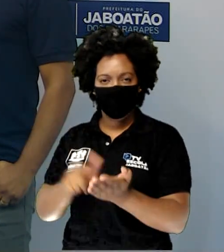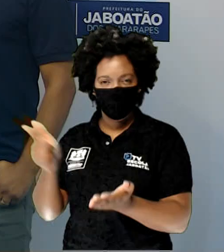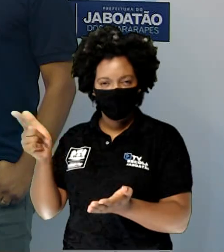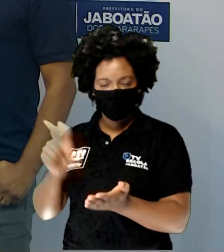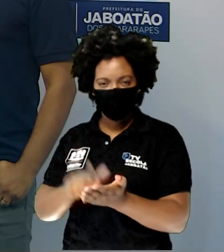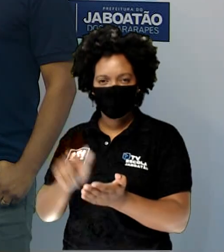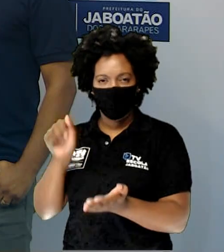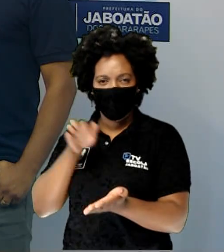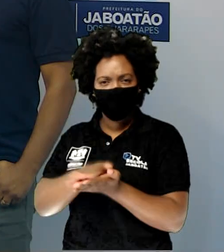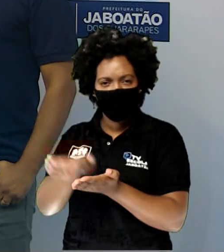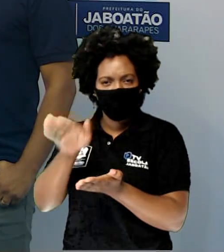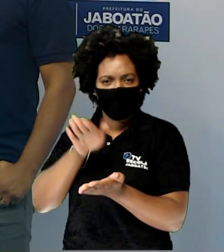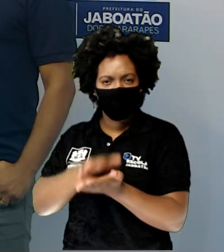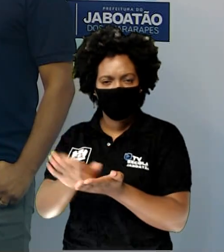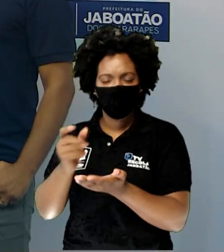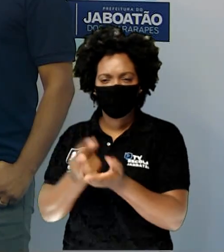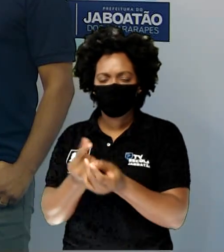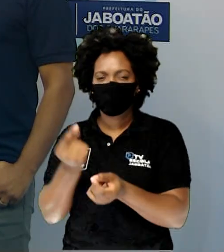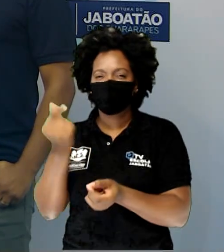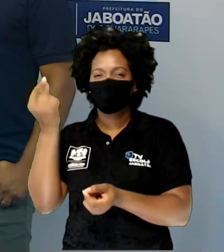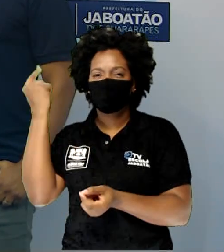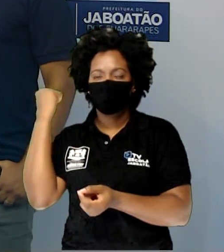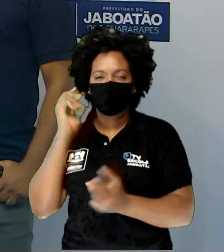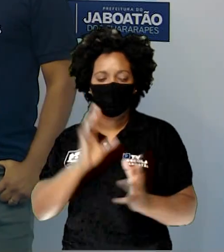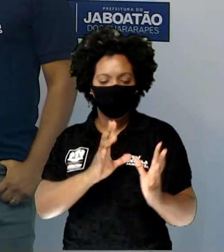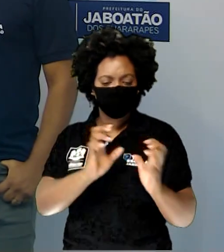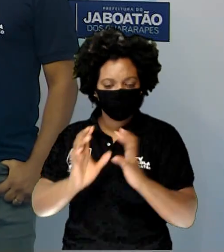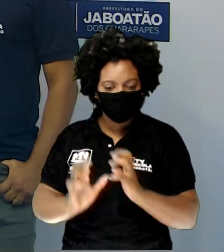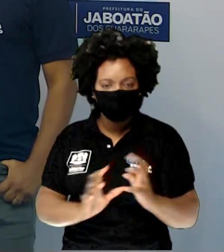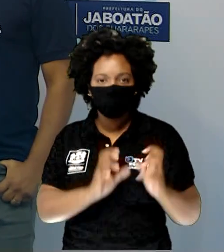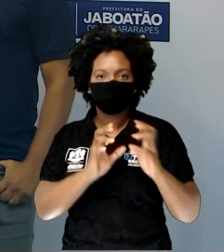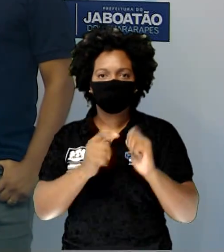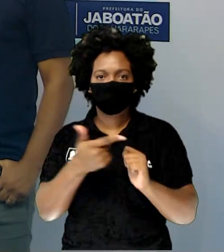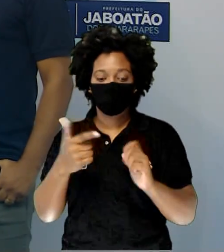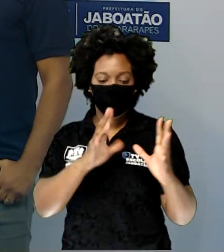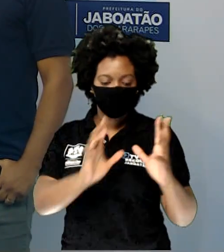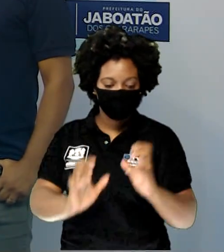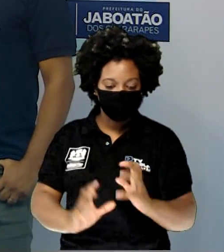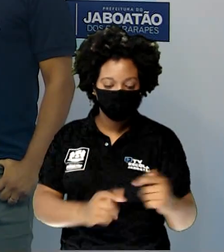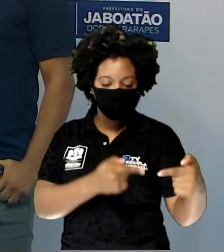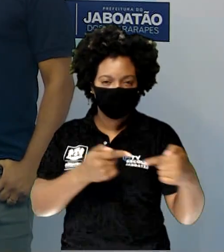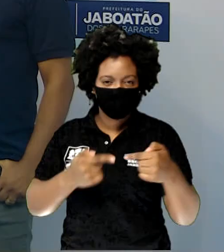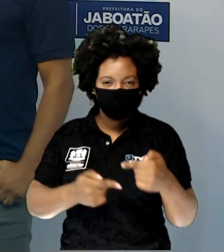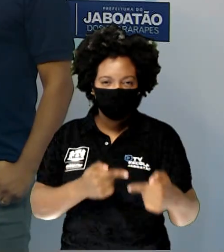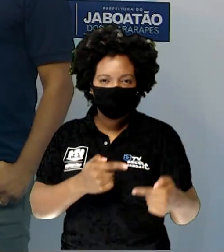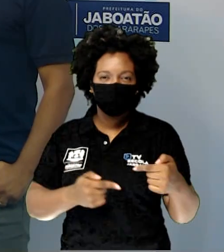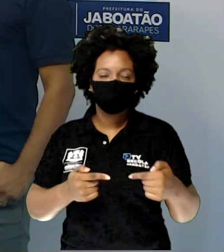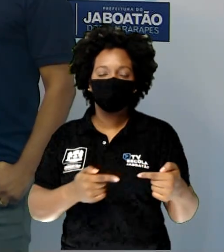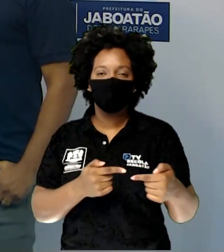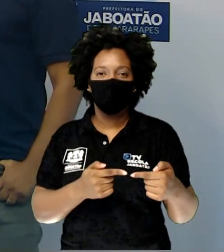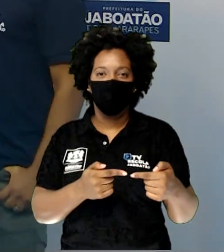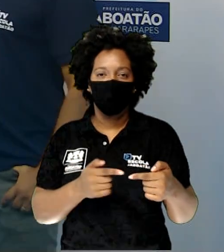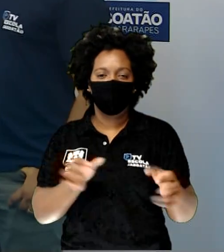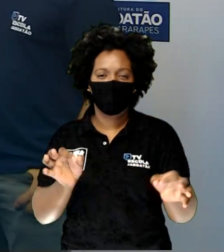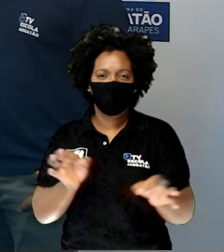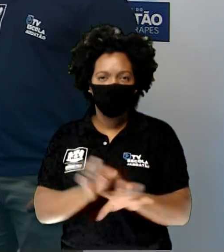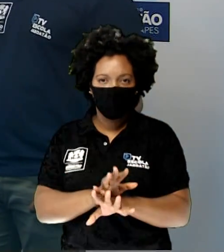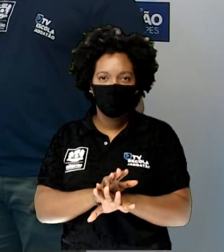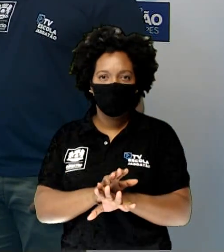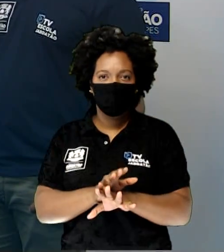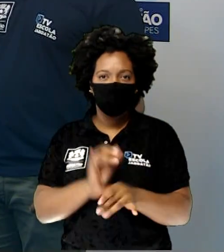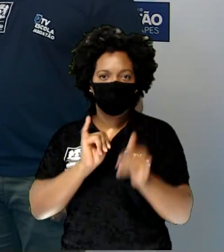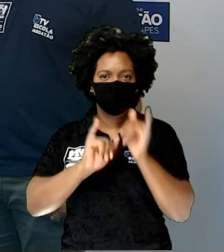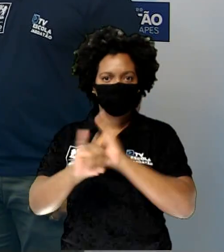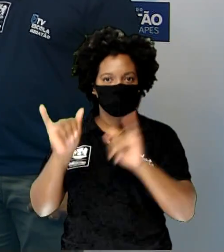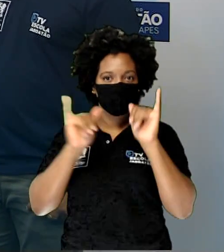que publicou na época a questão da guerra, né? Quando a Segunda Guerra Mundial encerrou. Então, essa foi uma manchete de um